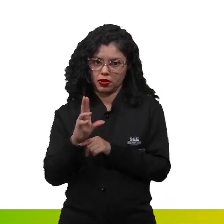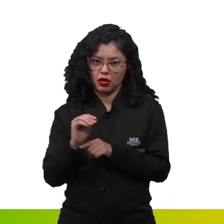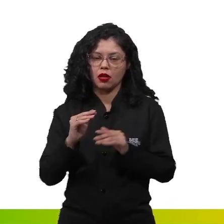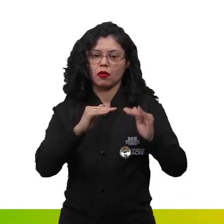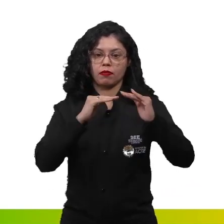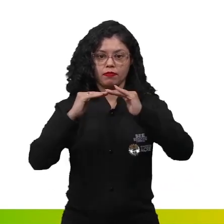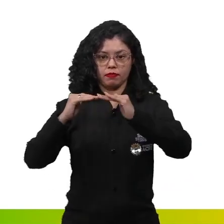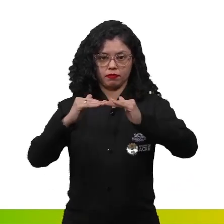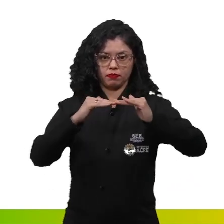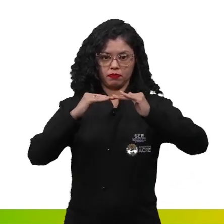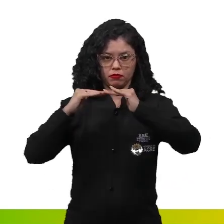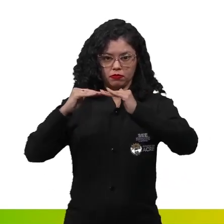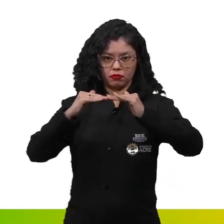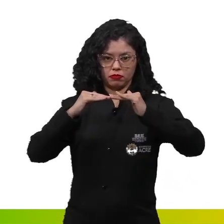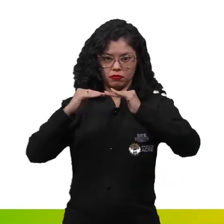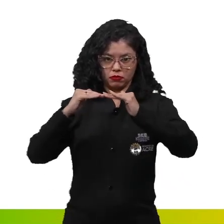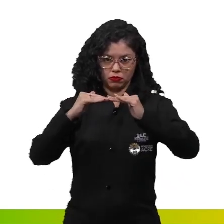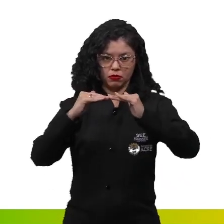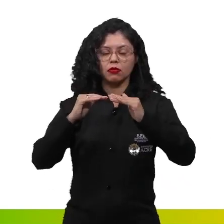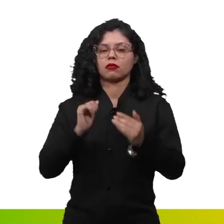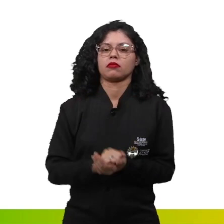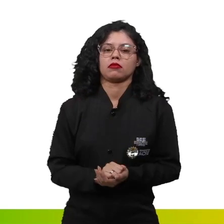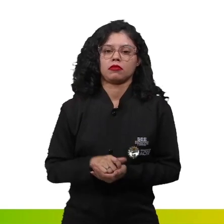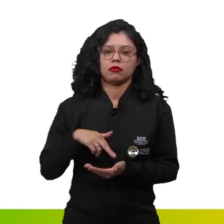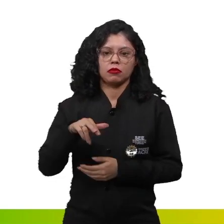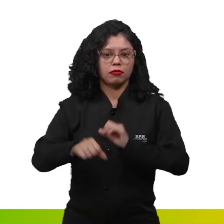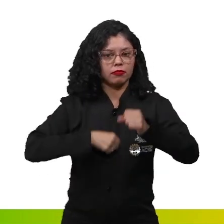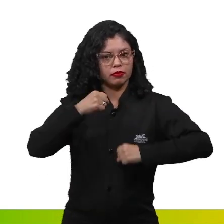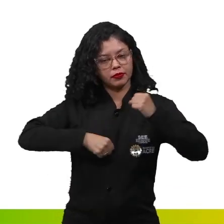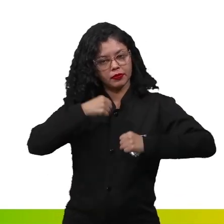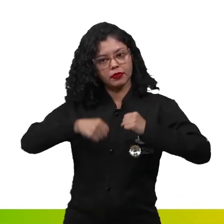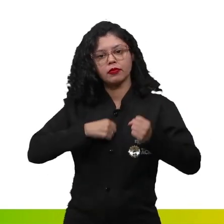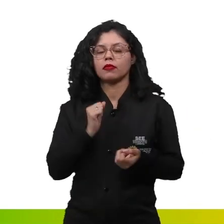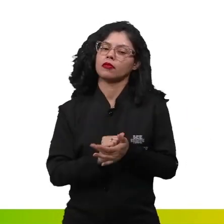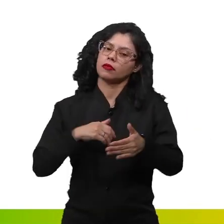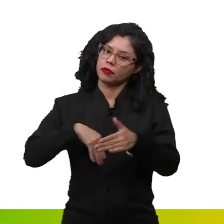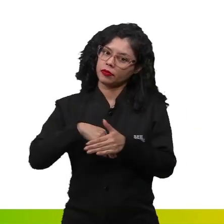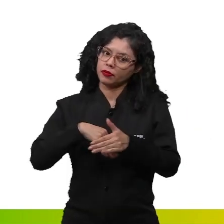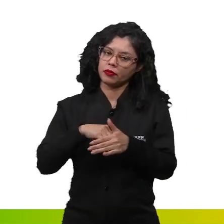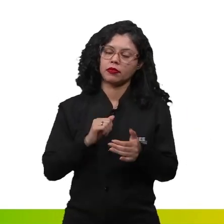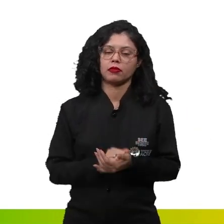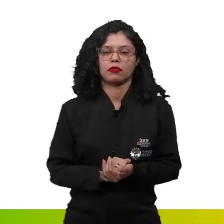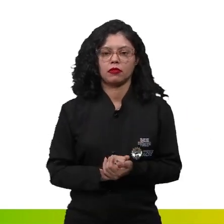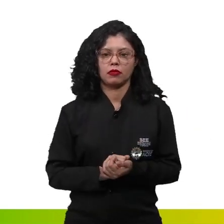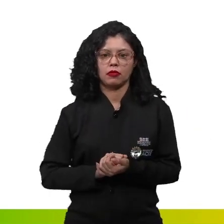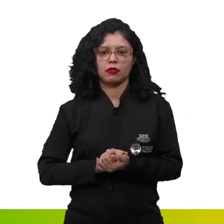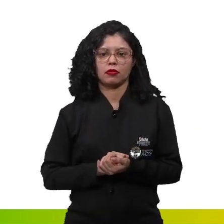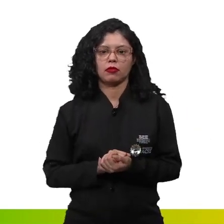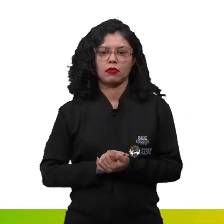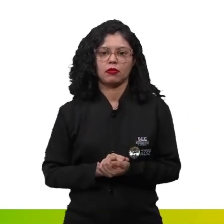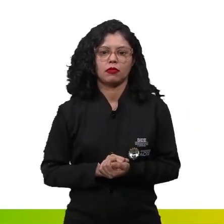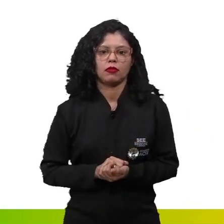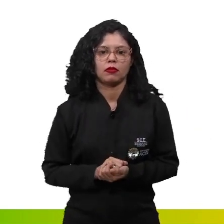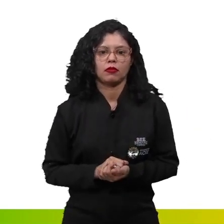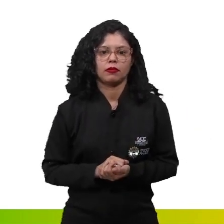o equilíbrio a partir do momento quando a gente anda de bicicleta, joga bola, tá? E quando uma pessoa bebe demais